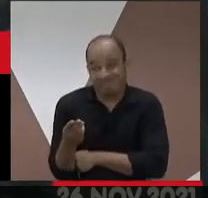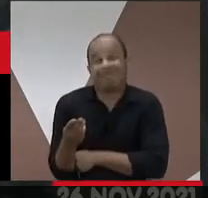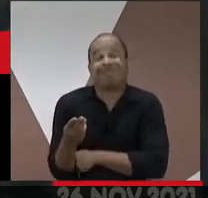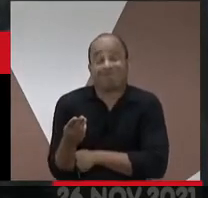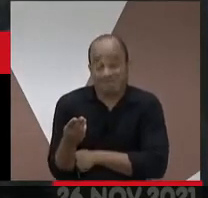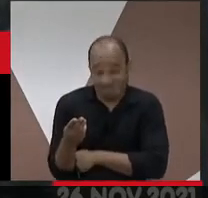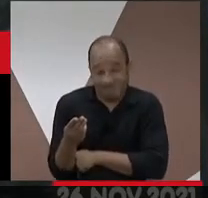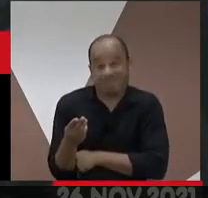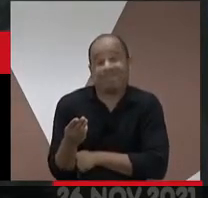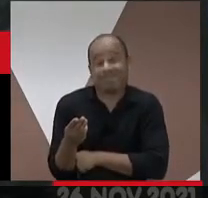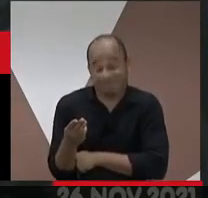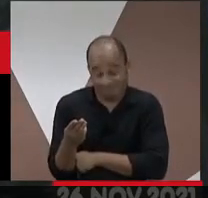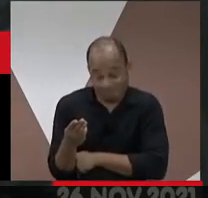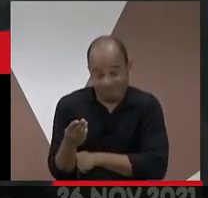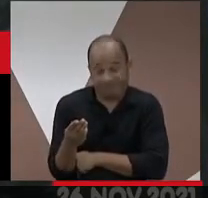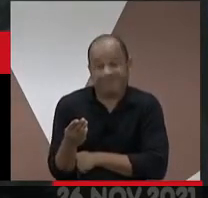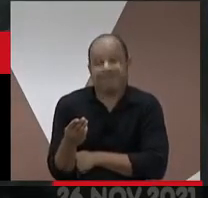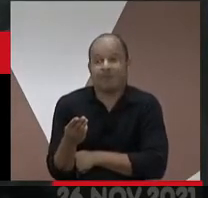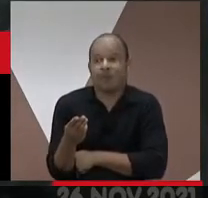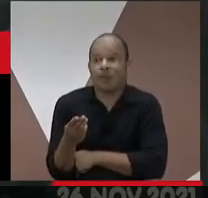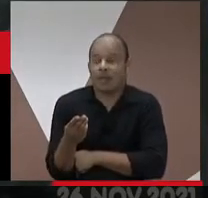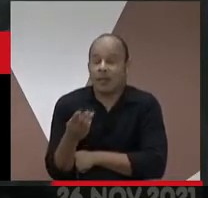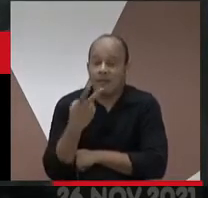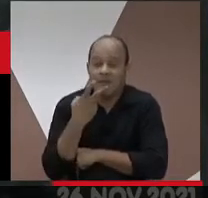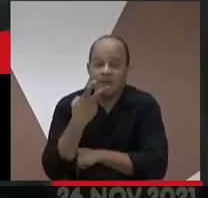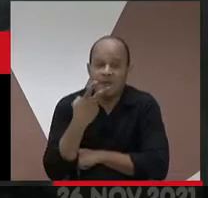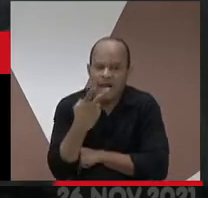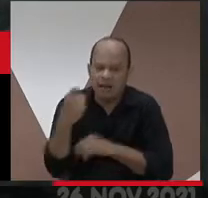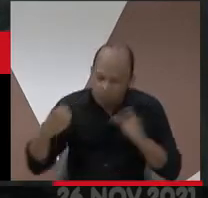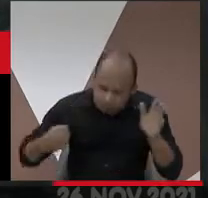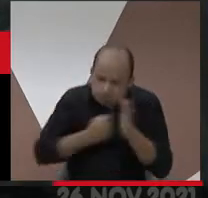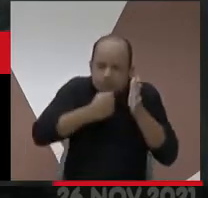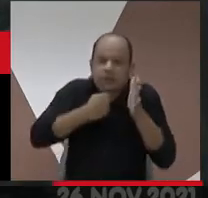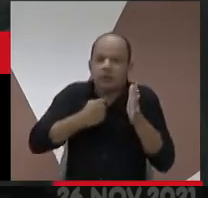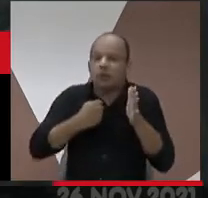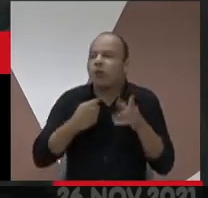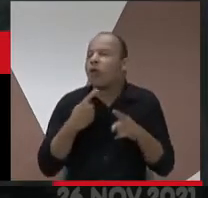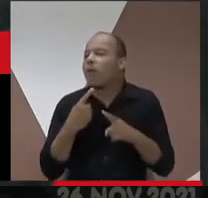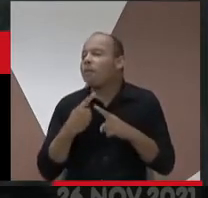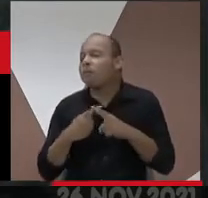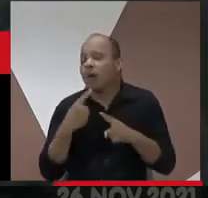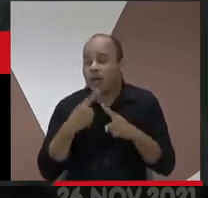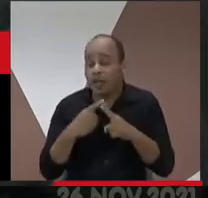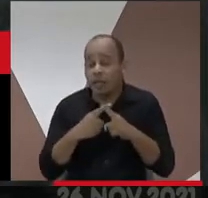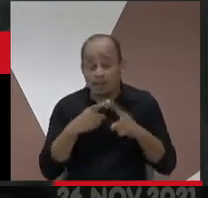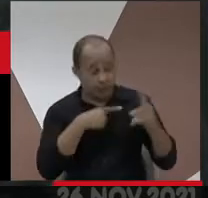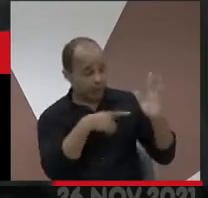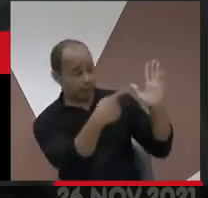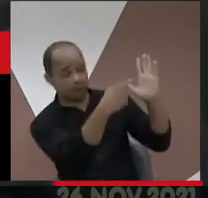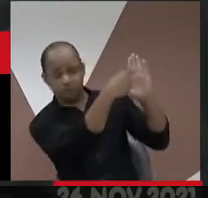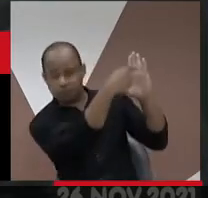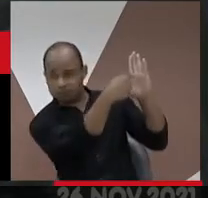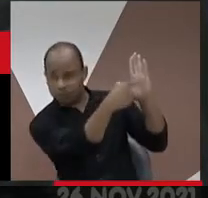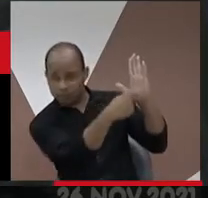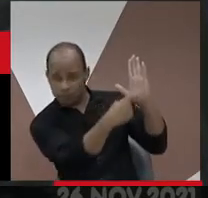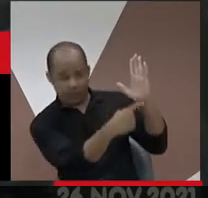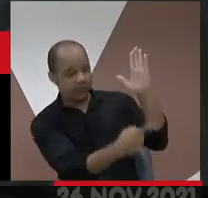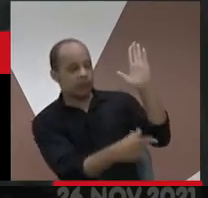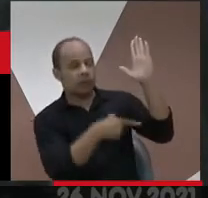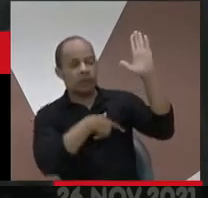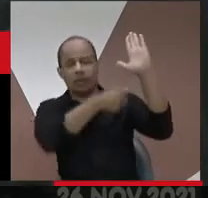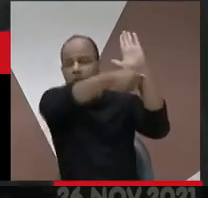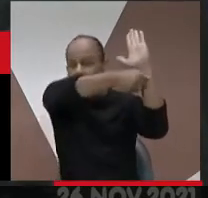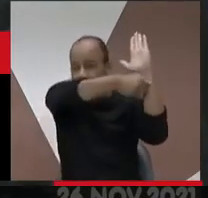dizendo essa questão do impacto porque a diretriz do projeto apresentado pelo governo do Estado é